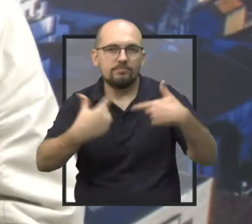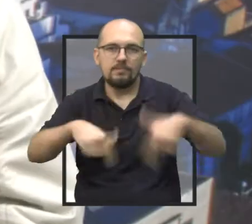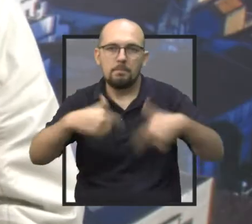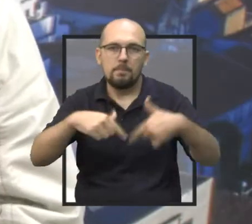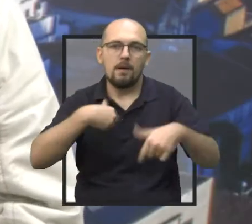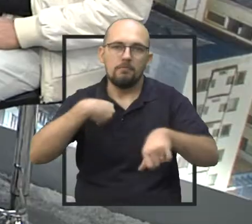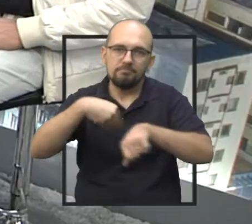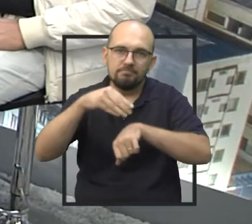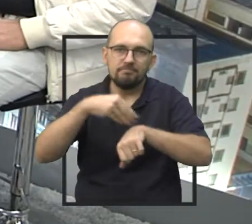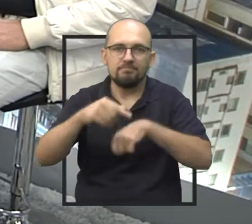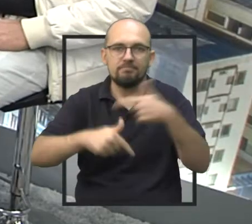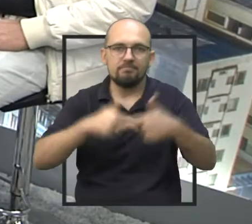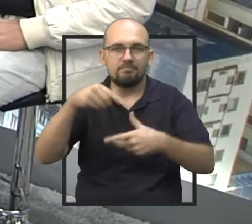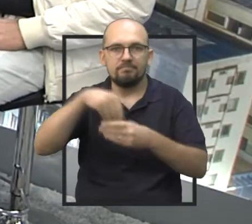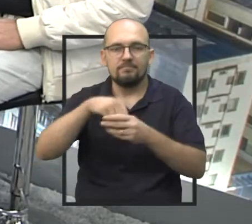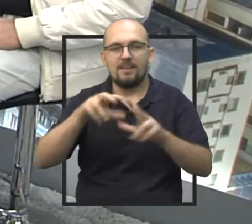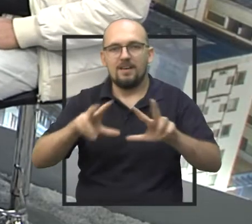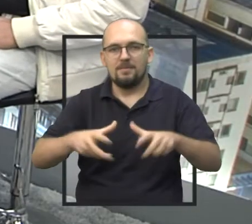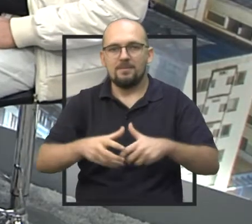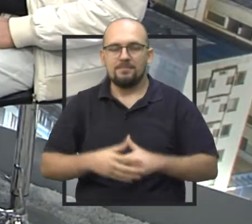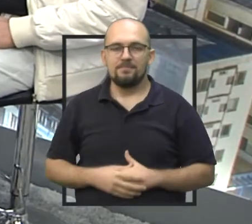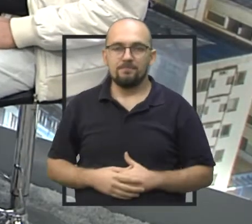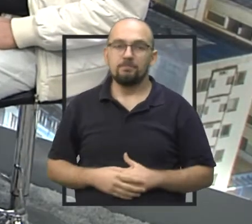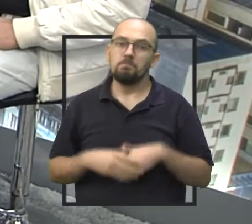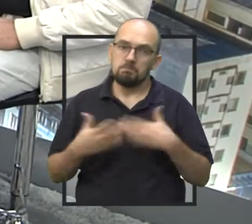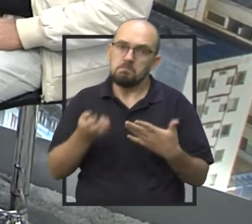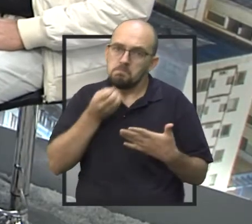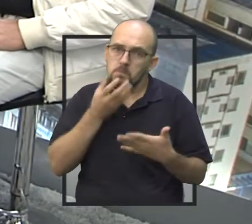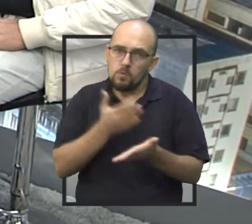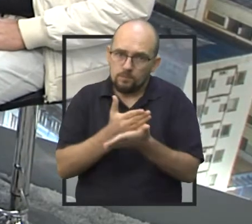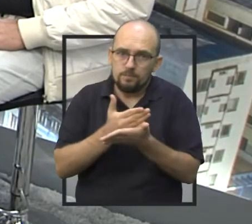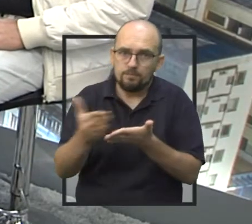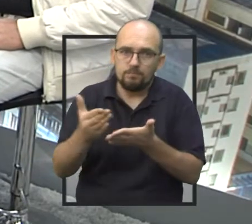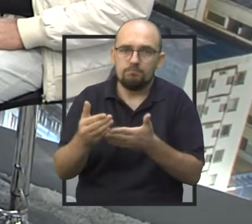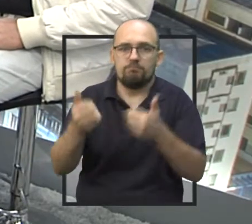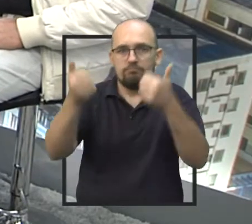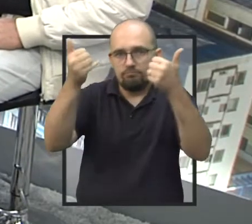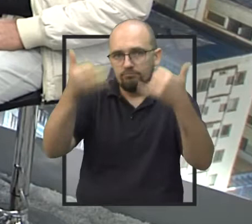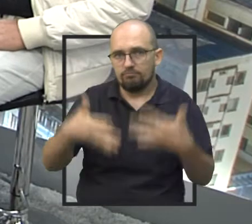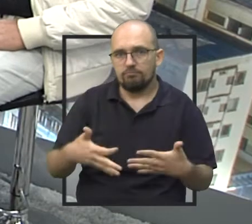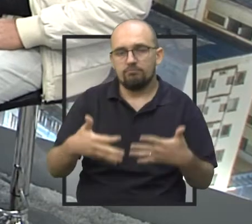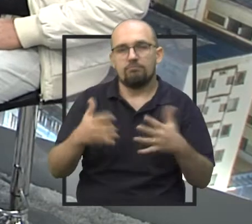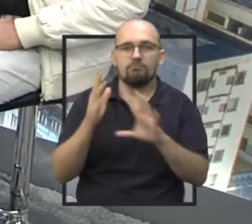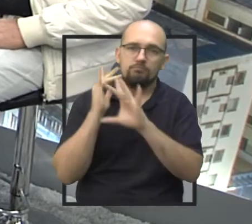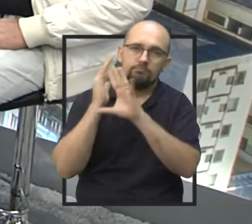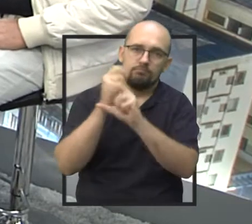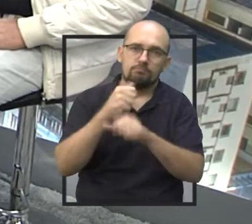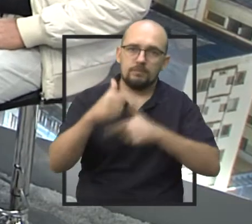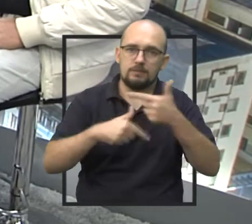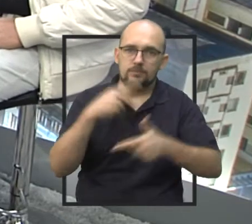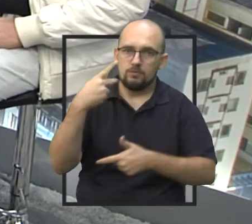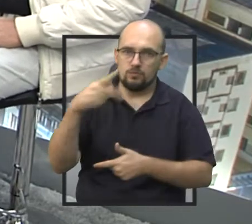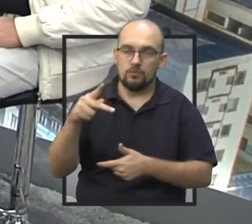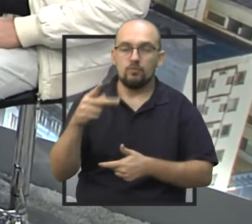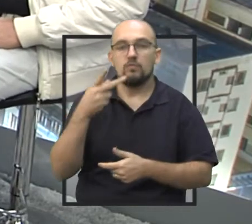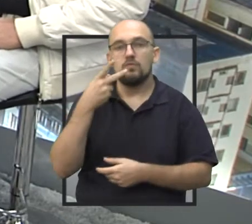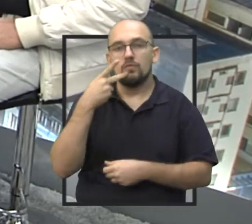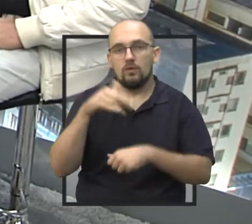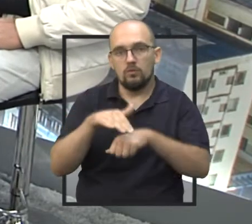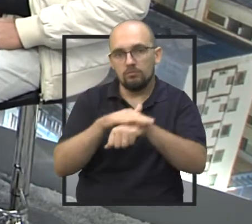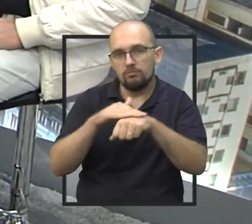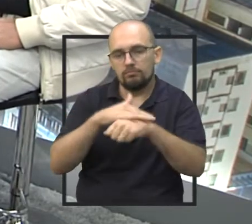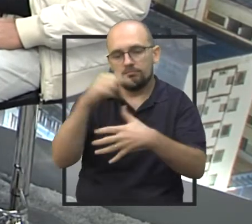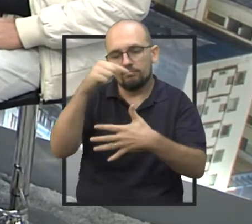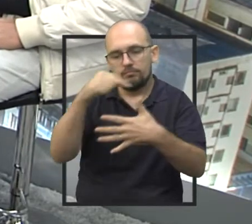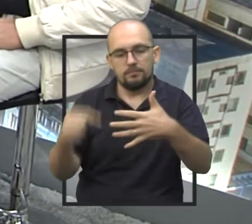na Câmara Municipal. Bom, vereador, e a gente começa esta prestação de contas, né, do seu trabalho para com a população jauense falando de um projeto